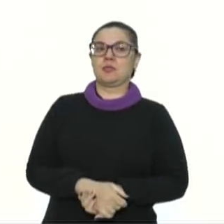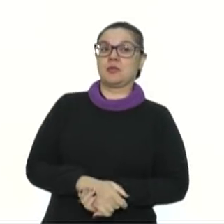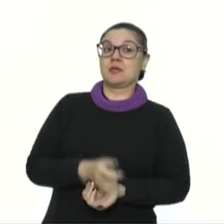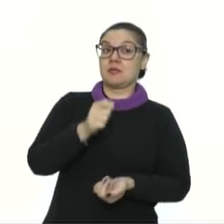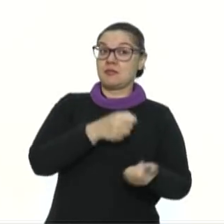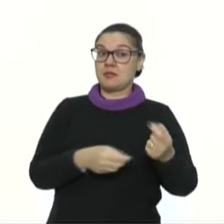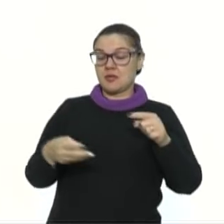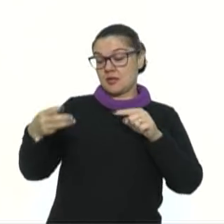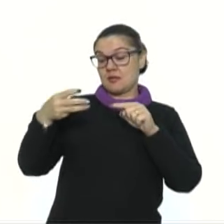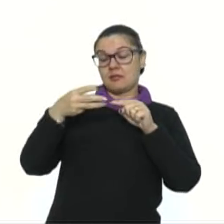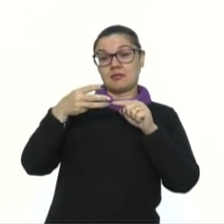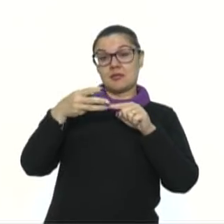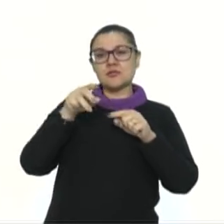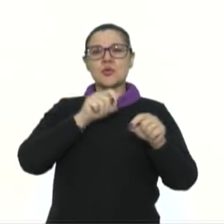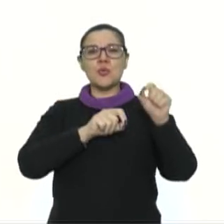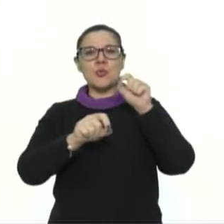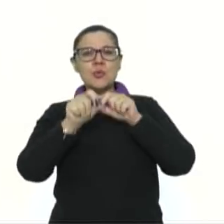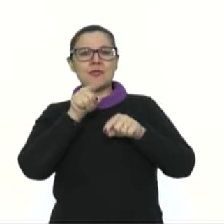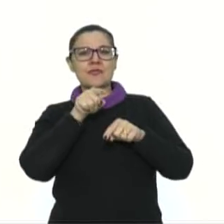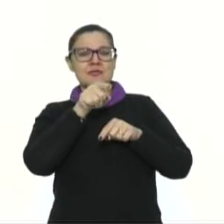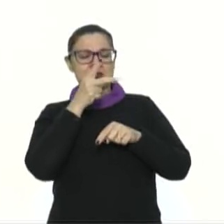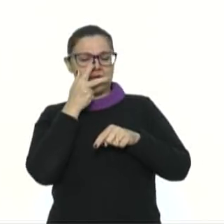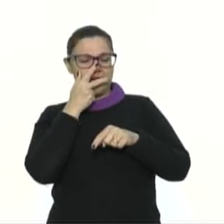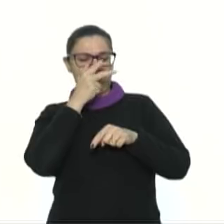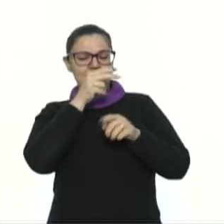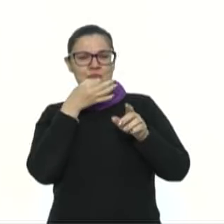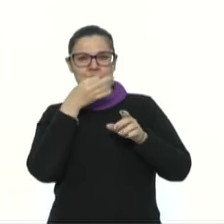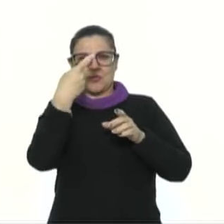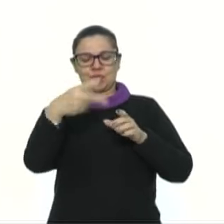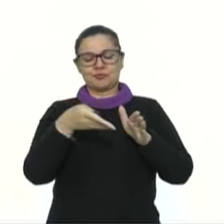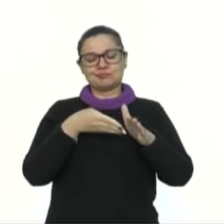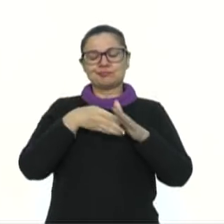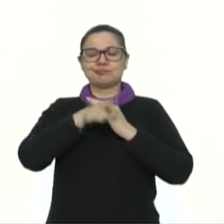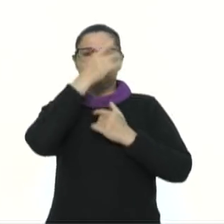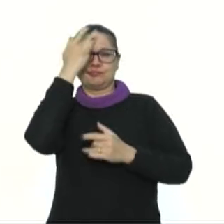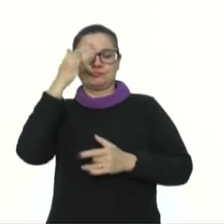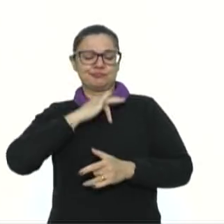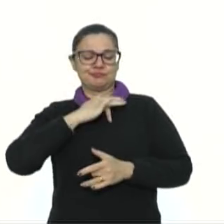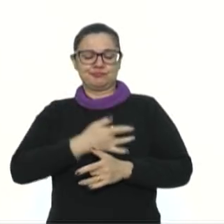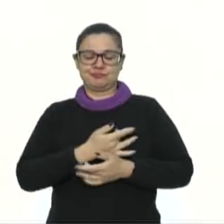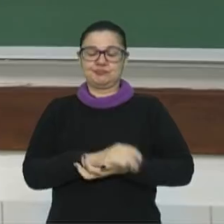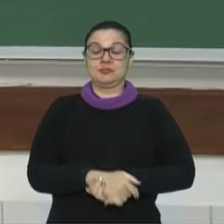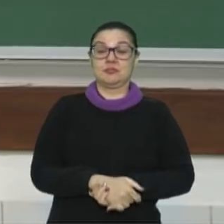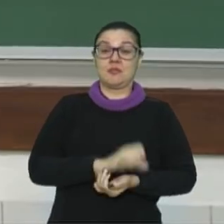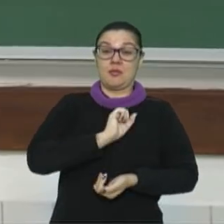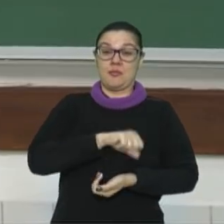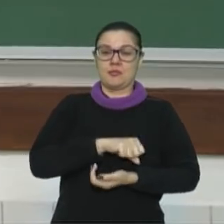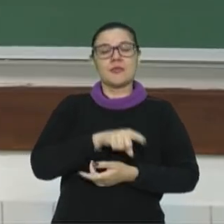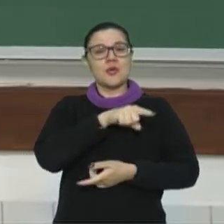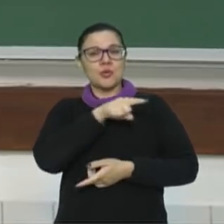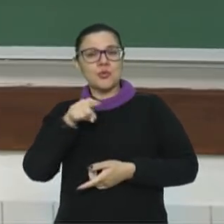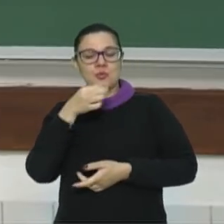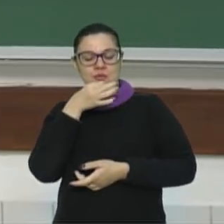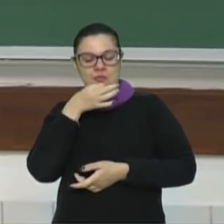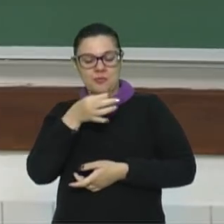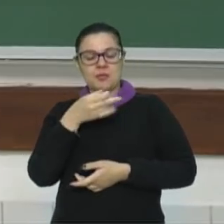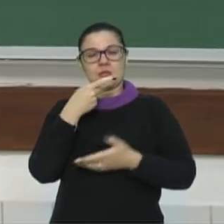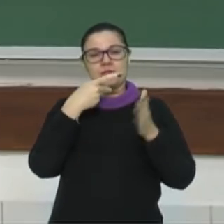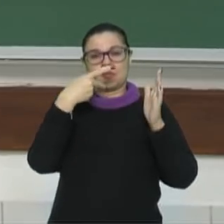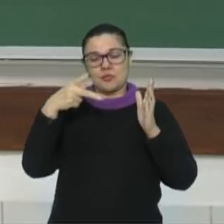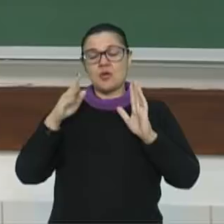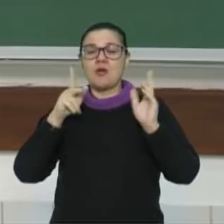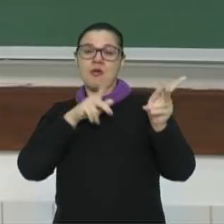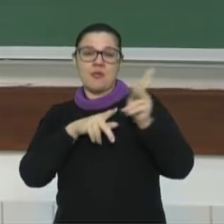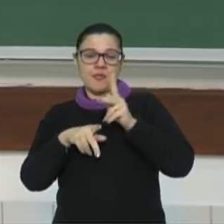perguntinha aí, entrando no tema, o que você acha desse comportamento, tá? Então assim, agora coloque a tua opinião a respeito disso, a professora falou um